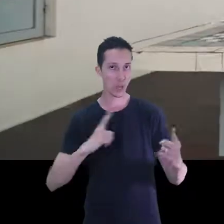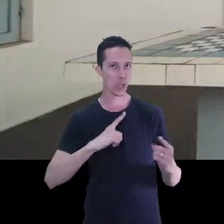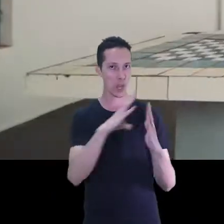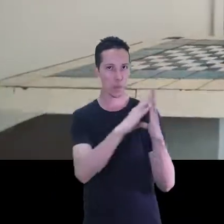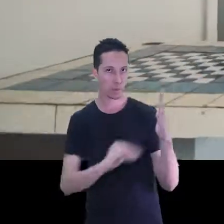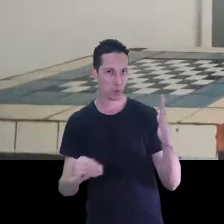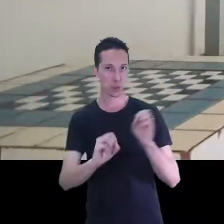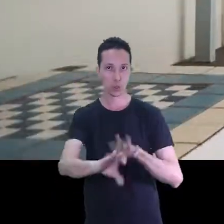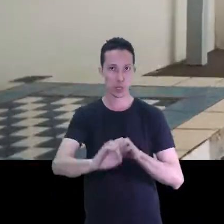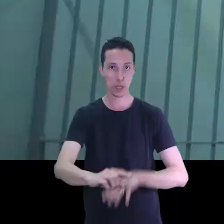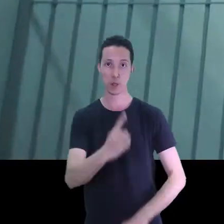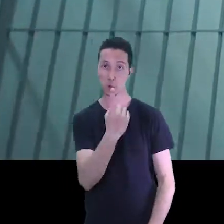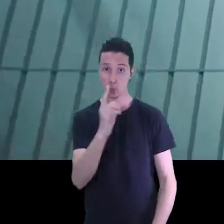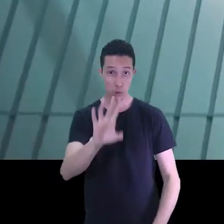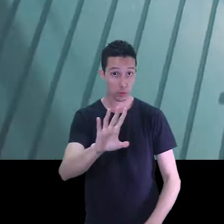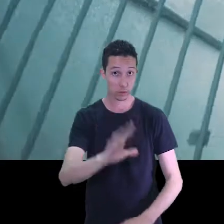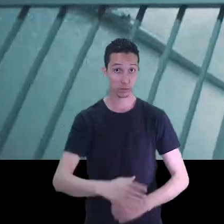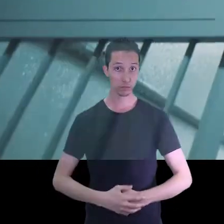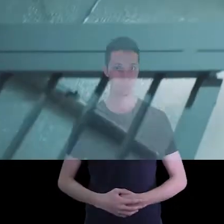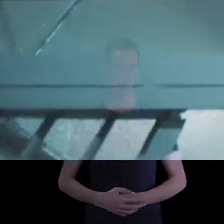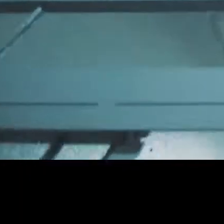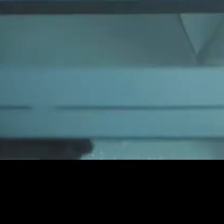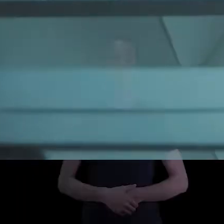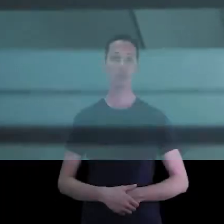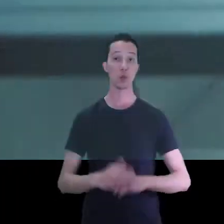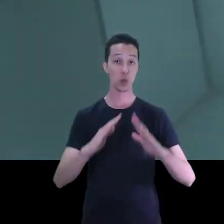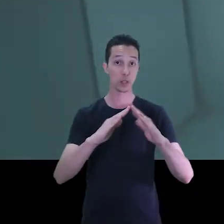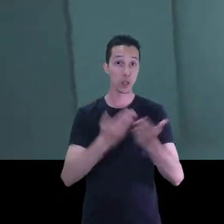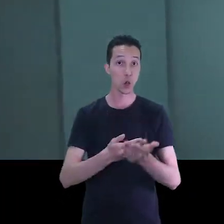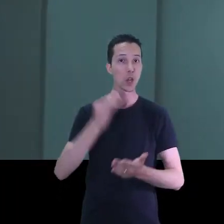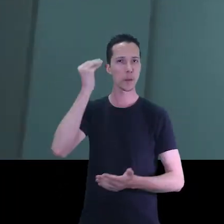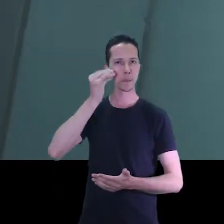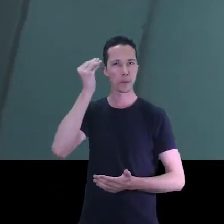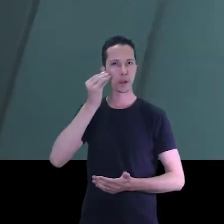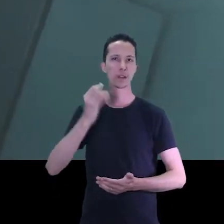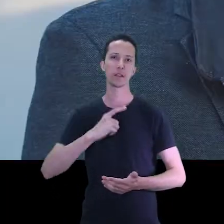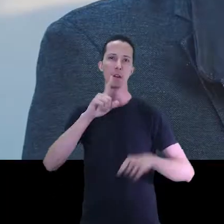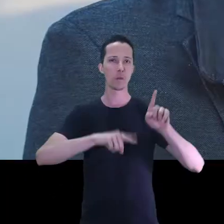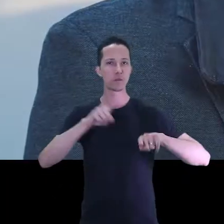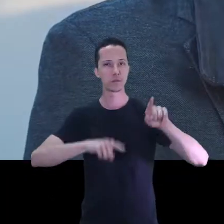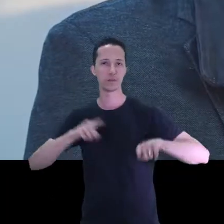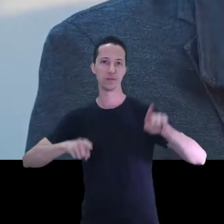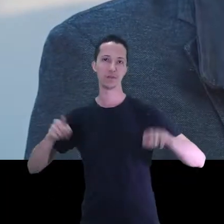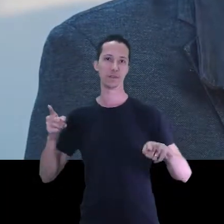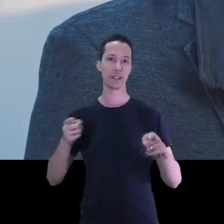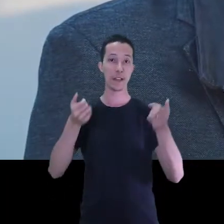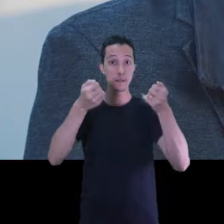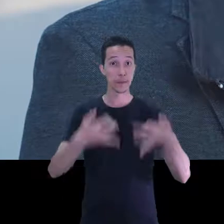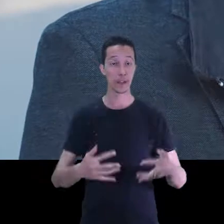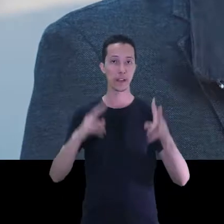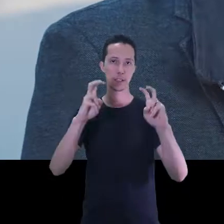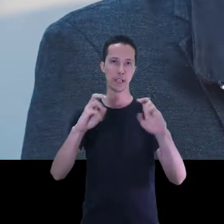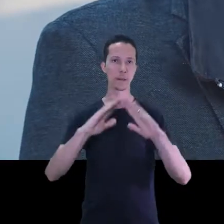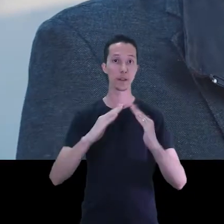Mas existe apenas um modelo de educação? A experiência escolar é muito variada. Quando a gente vai falar